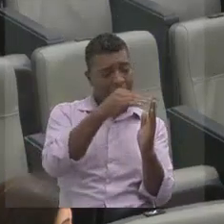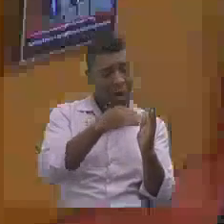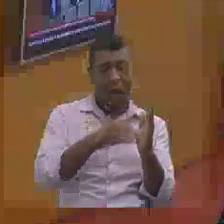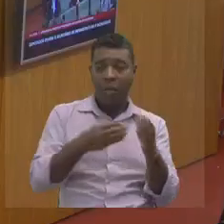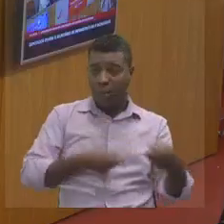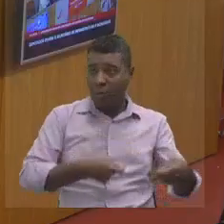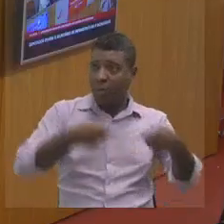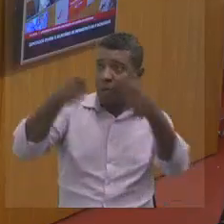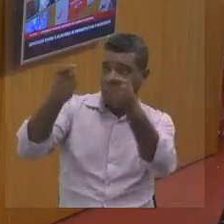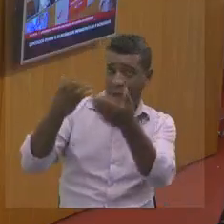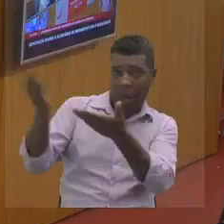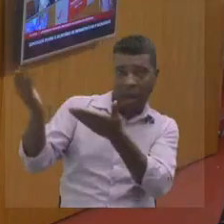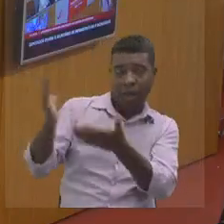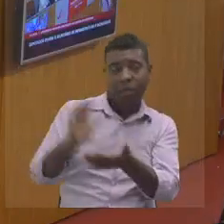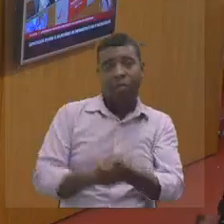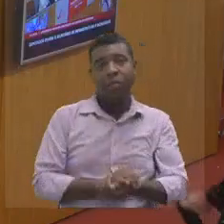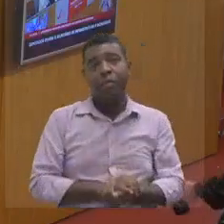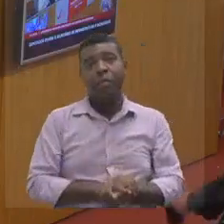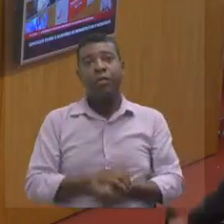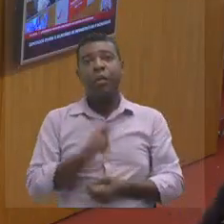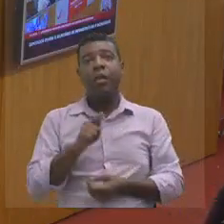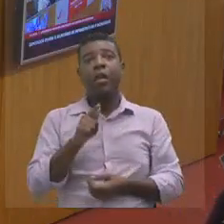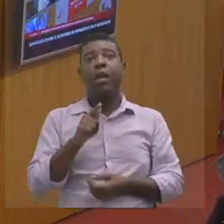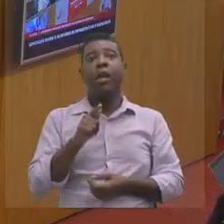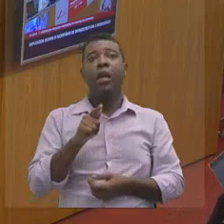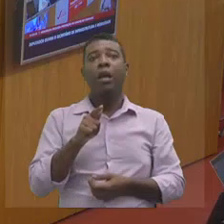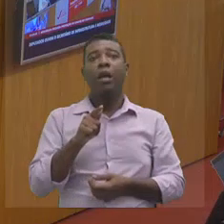com a palavra tão grande da fundação